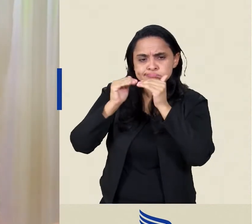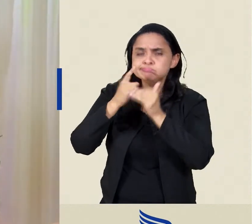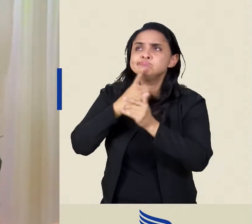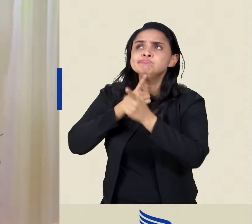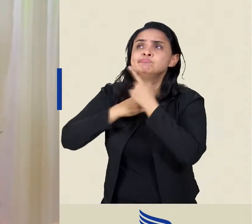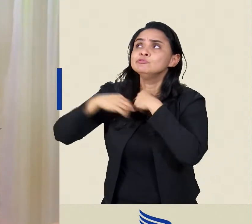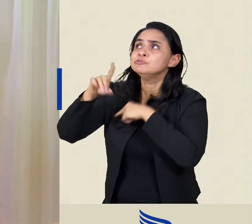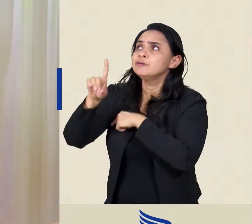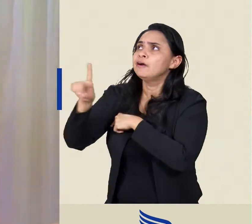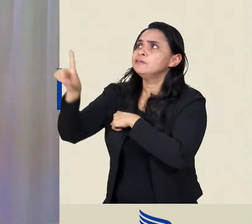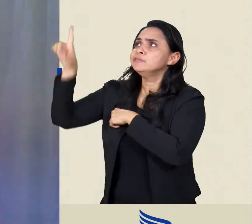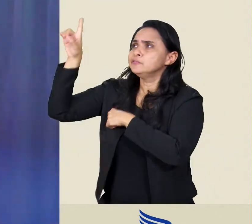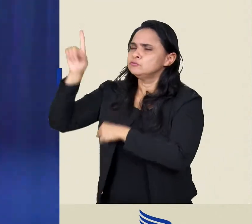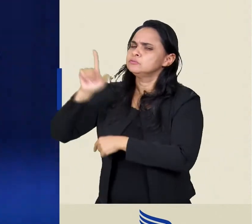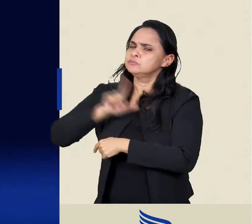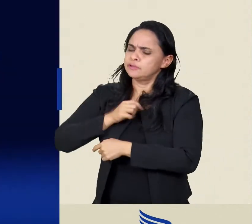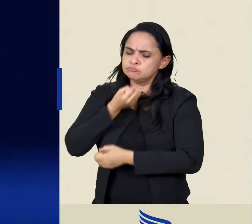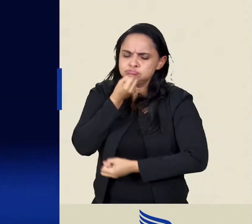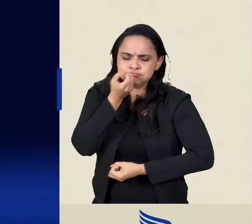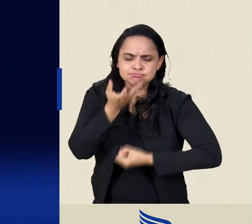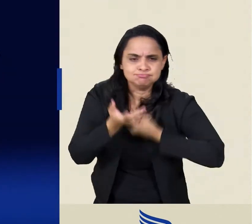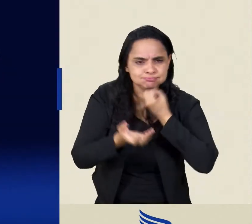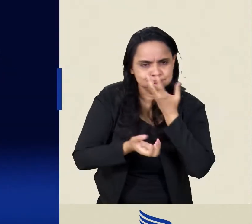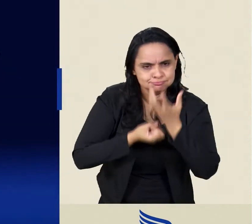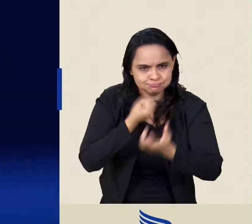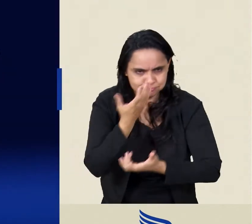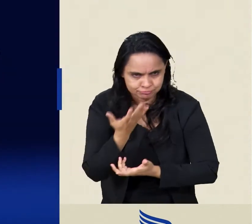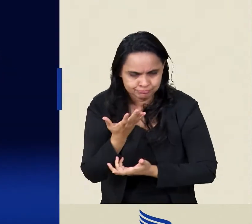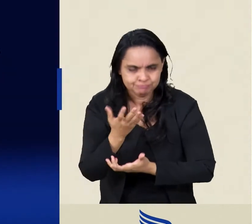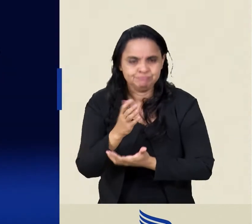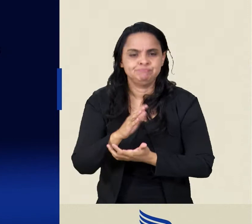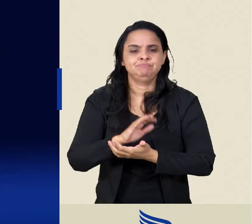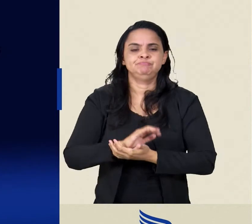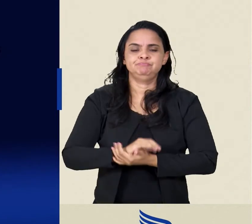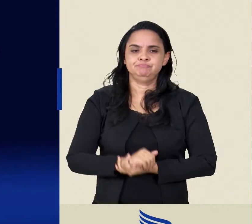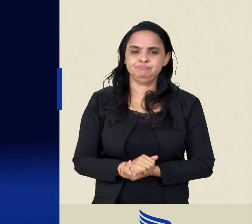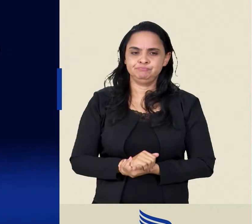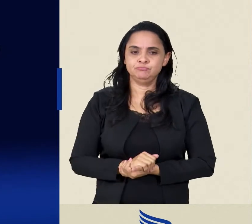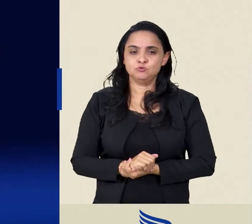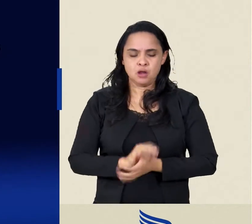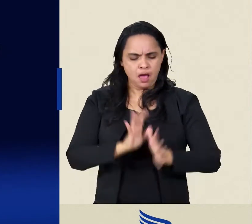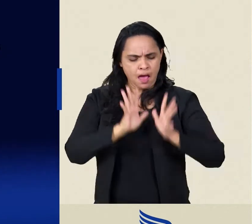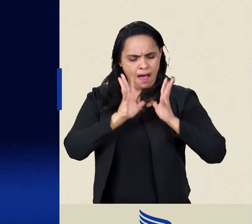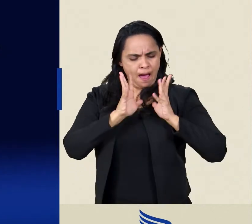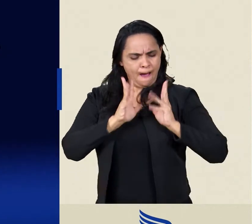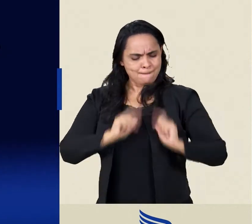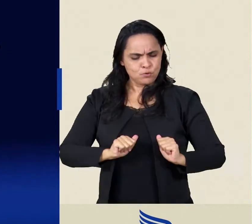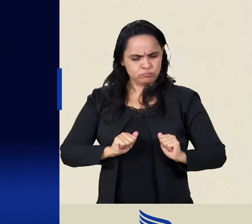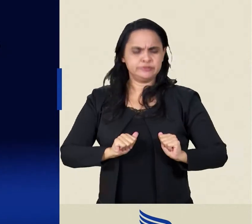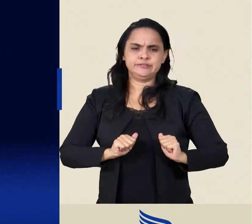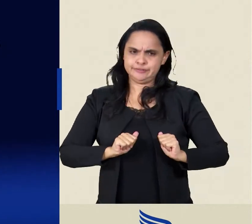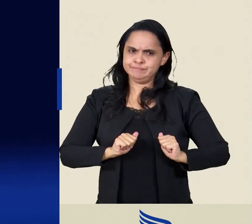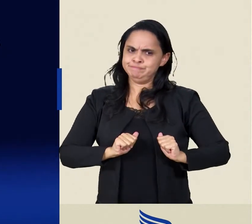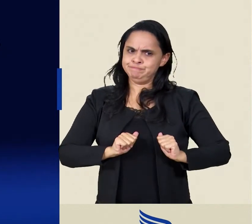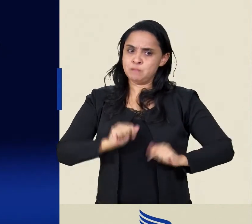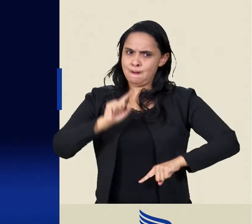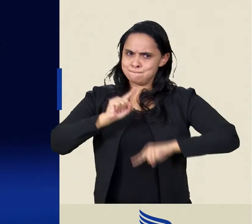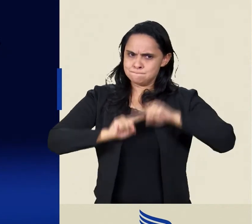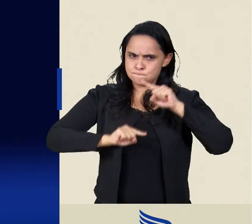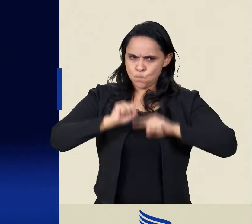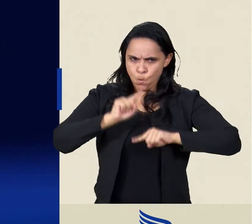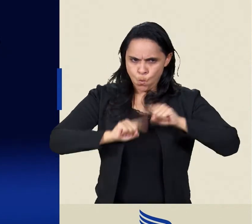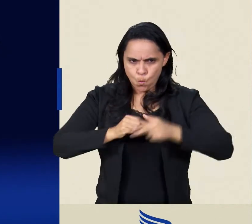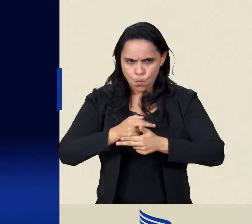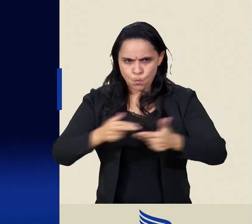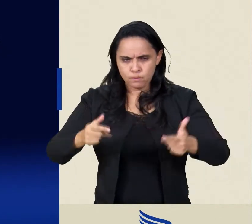seguinte benefício: preserva a pureza moral de homens e mulheres e